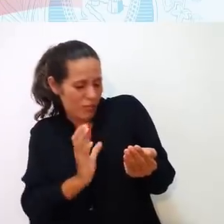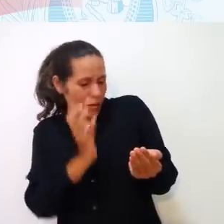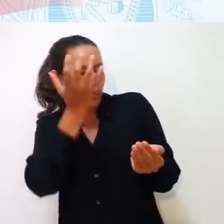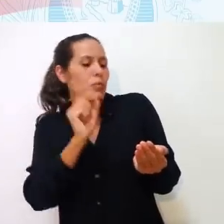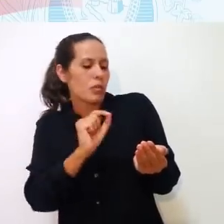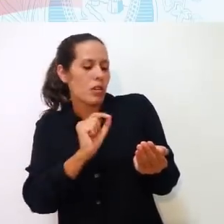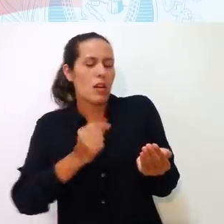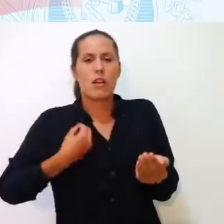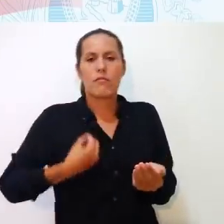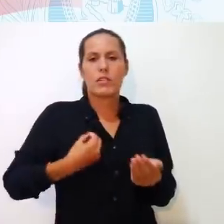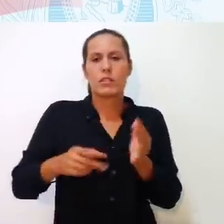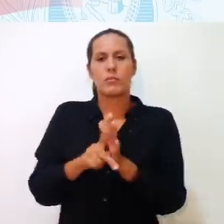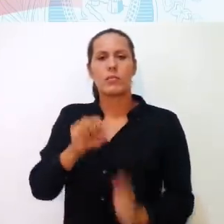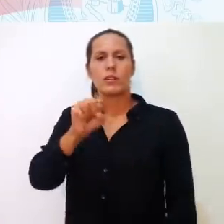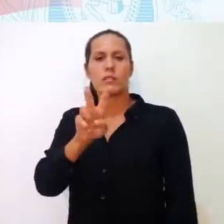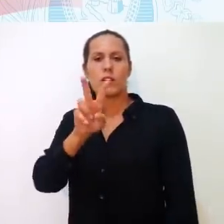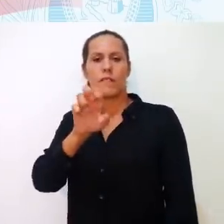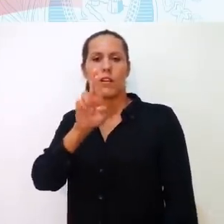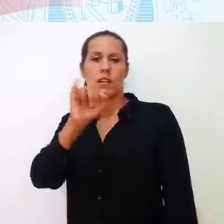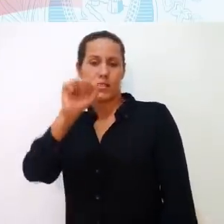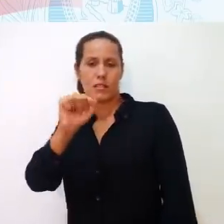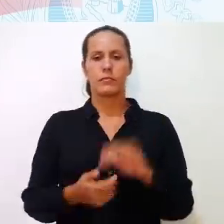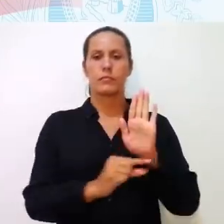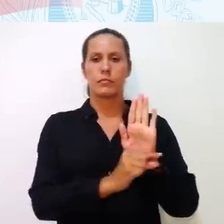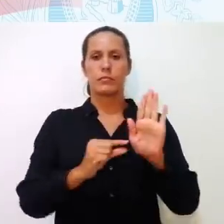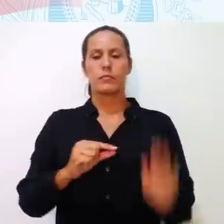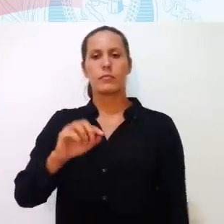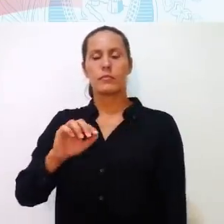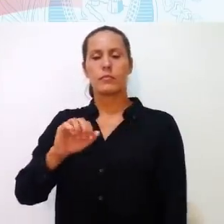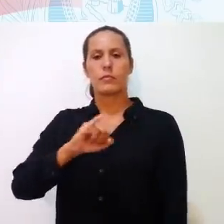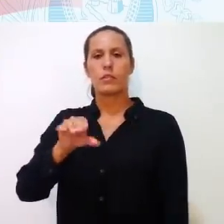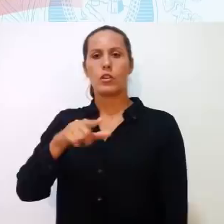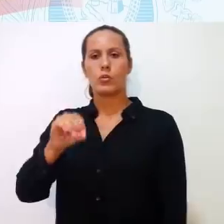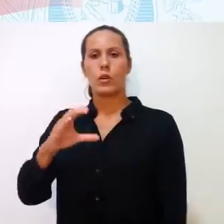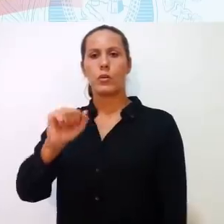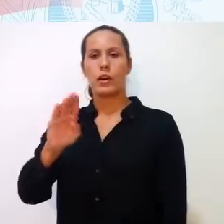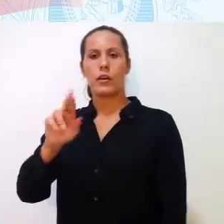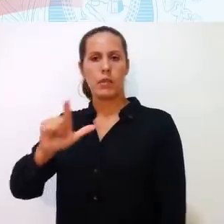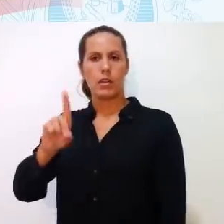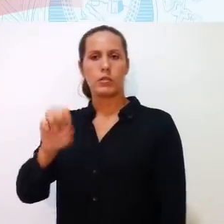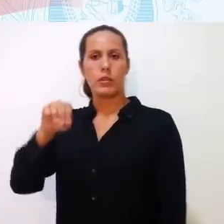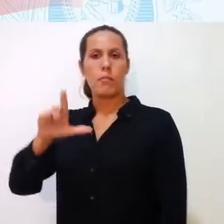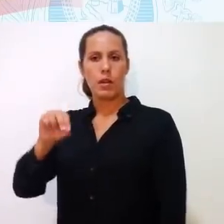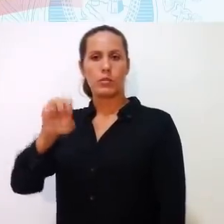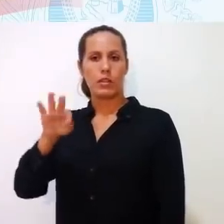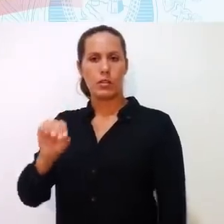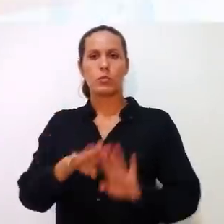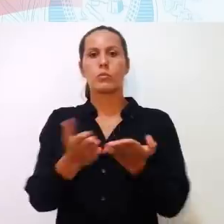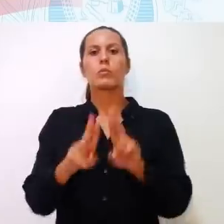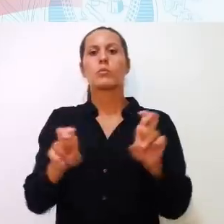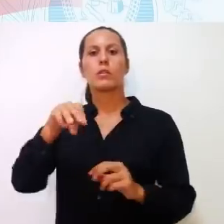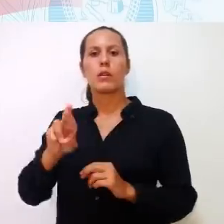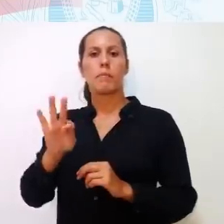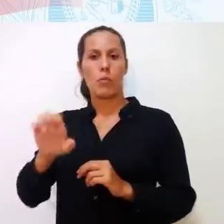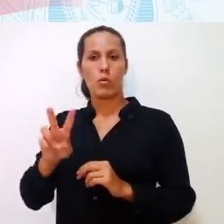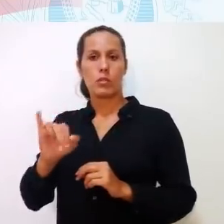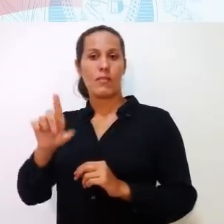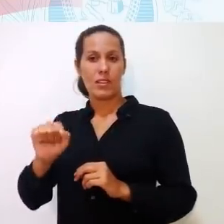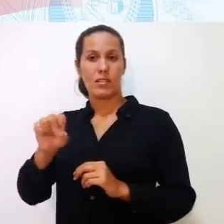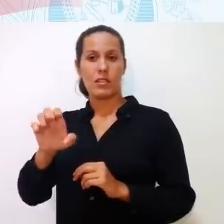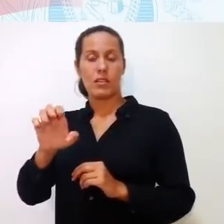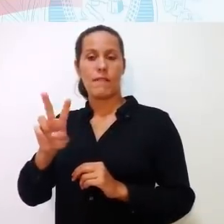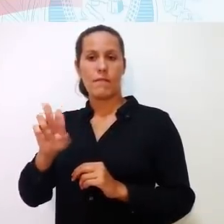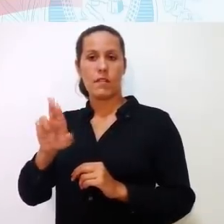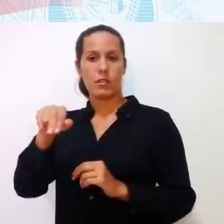Mesmo quando é a explosão de uma vida severina. João Cabral de Melo Neto, Morte e Vida Severina. Meu nome é Raíssa